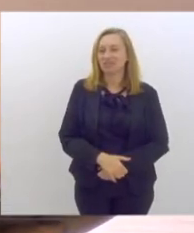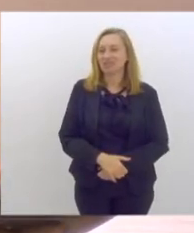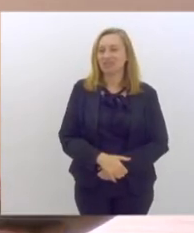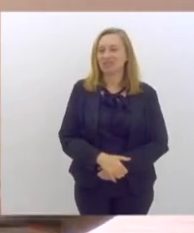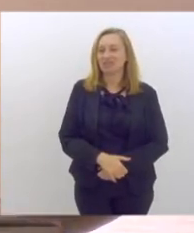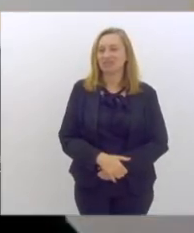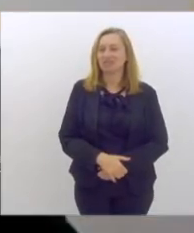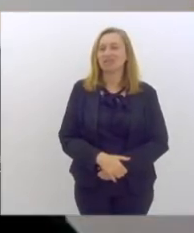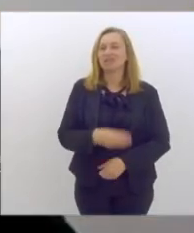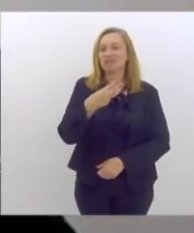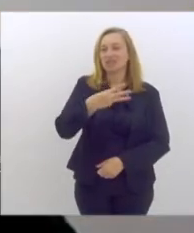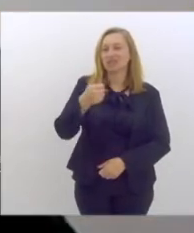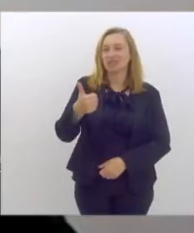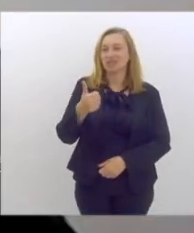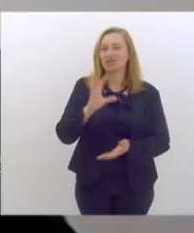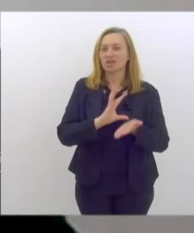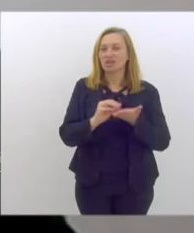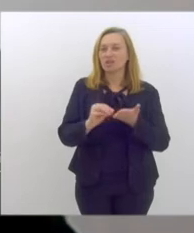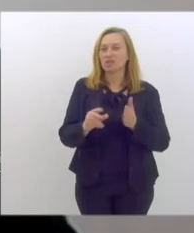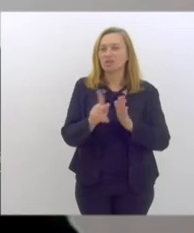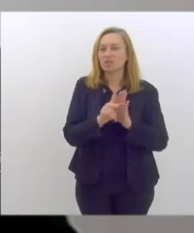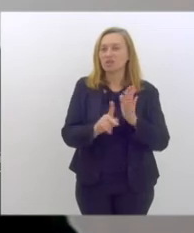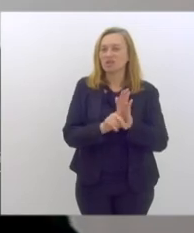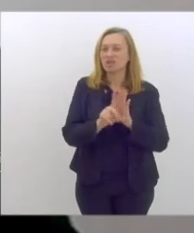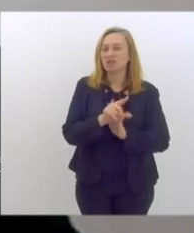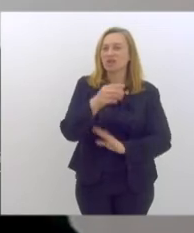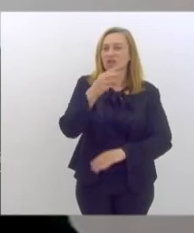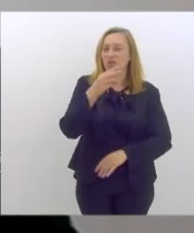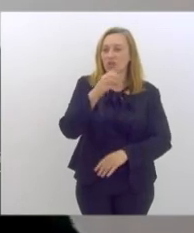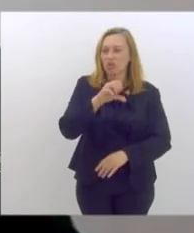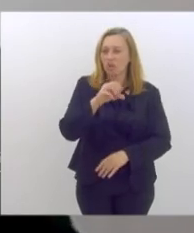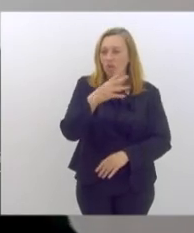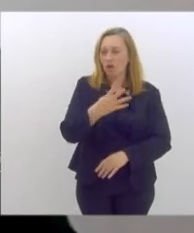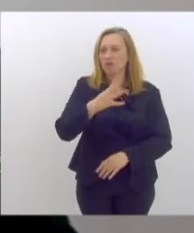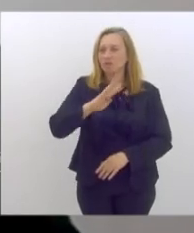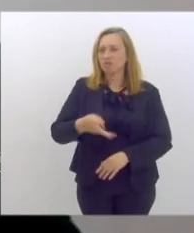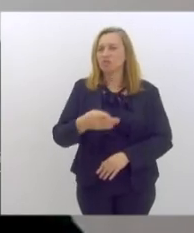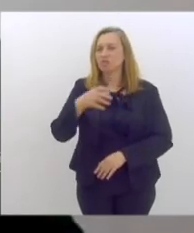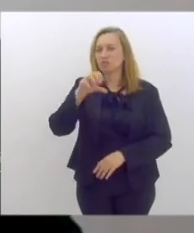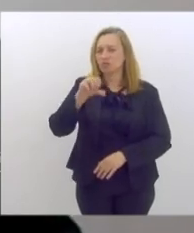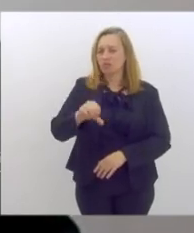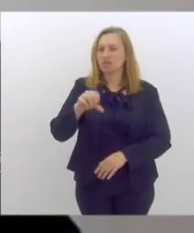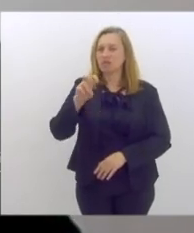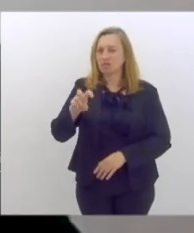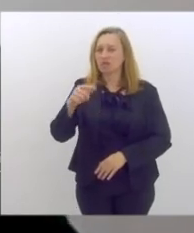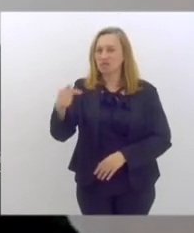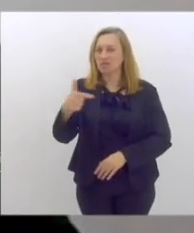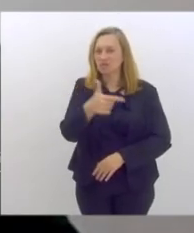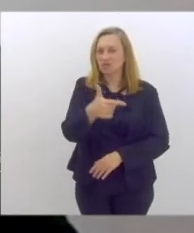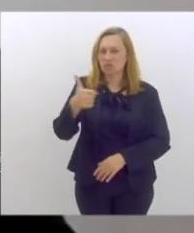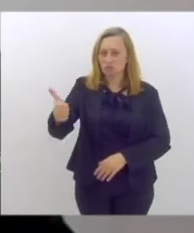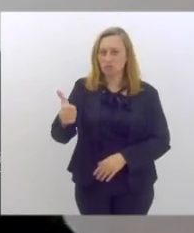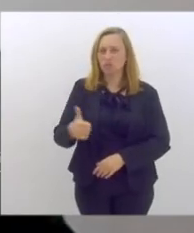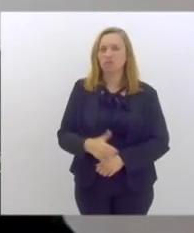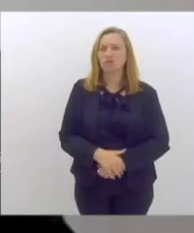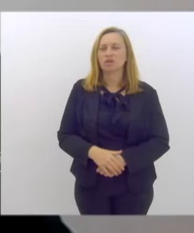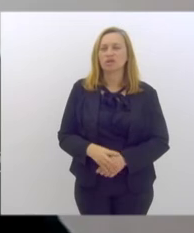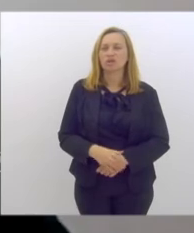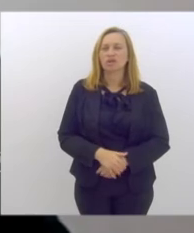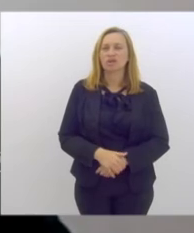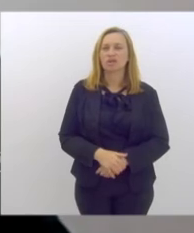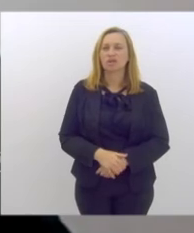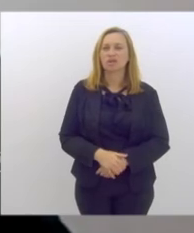a ler 31 da pauta projeto de lei nº 4.957 de 2017 a batata